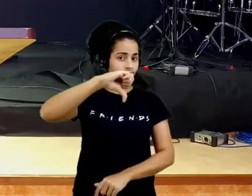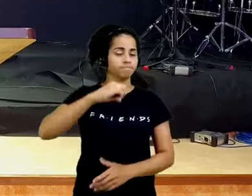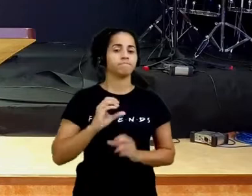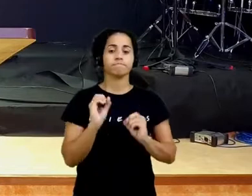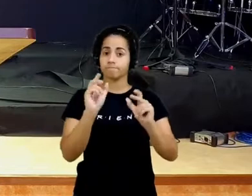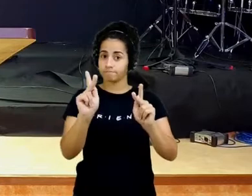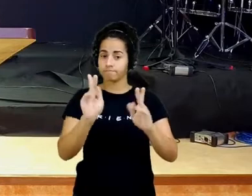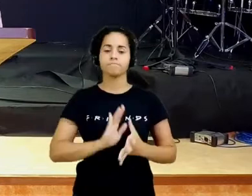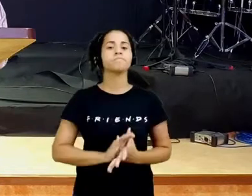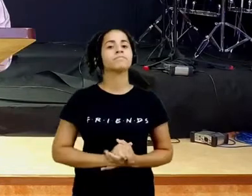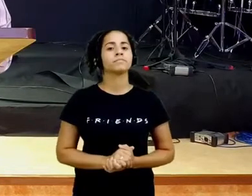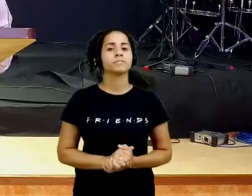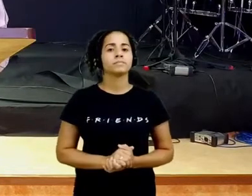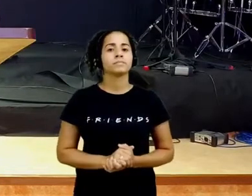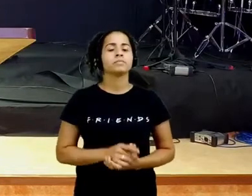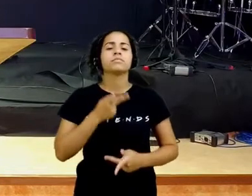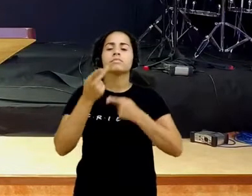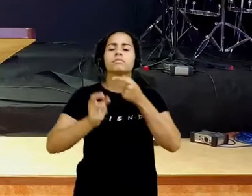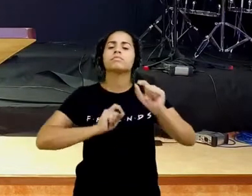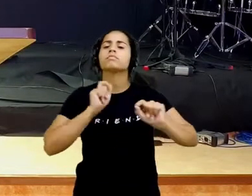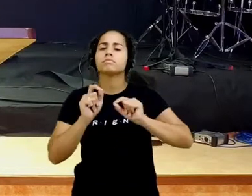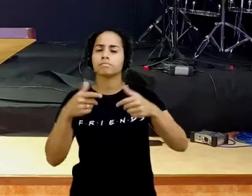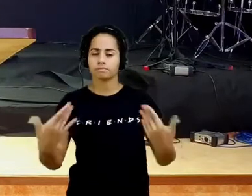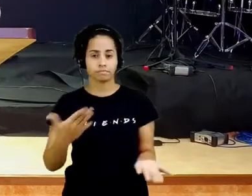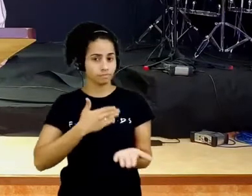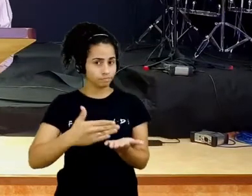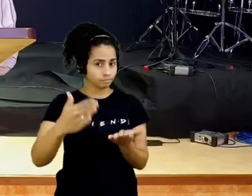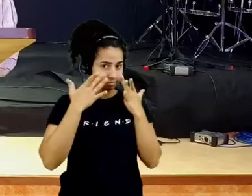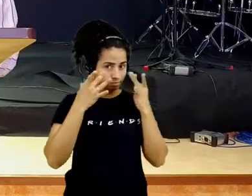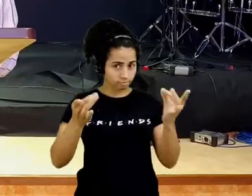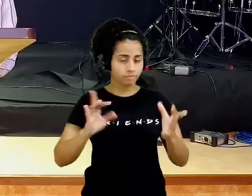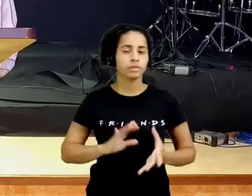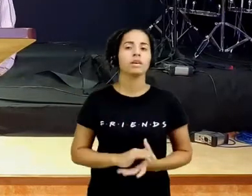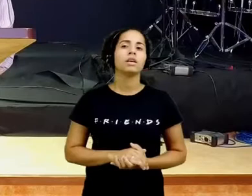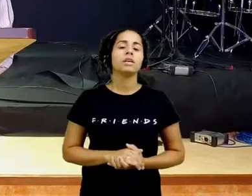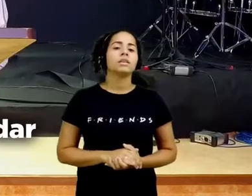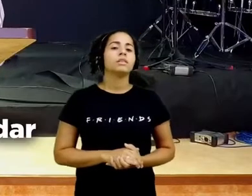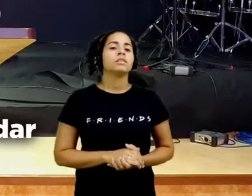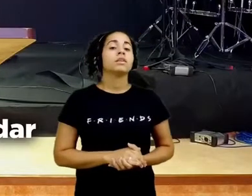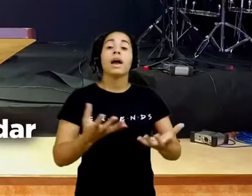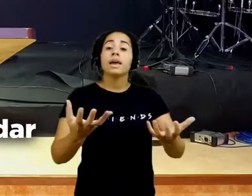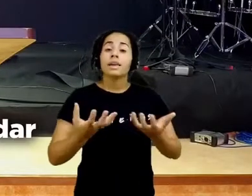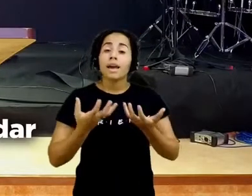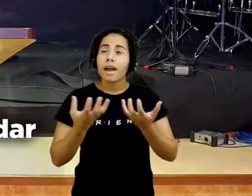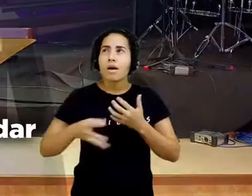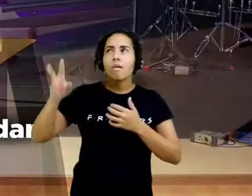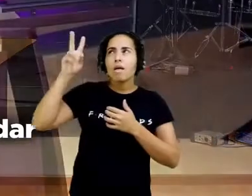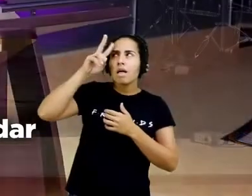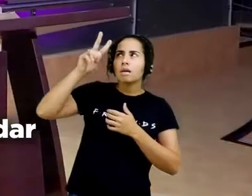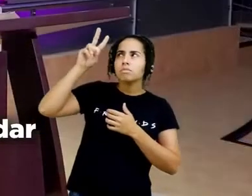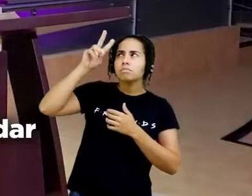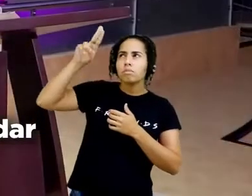29. Que diz assim a palavra de Deus: quero trazer à